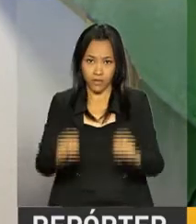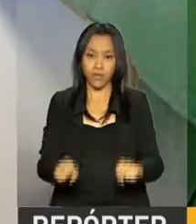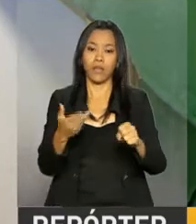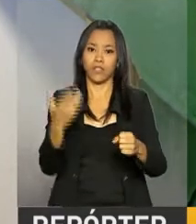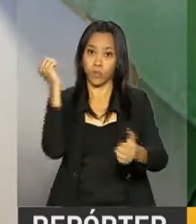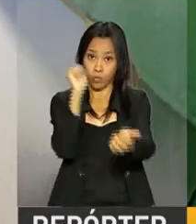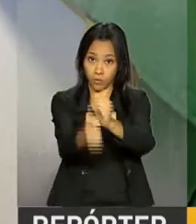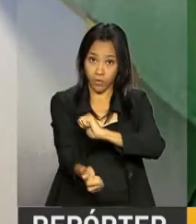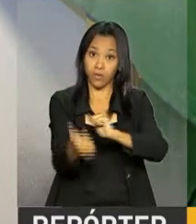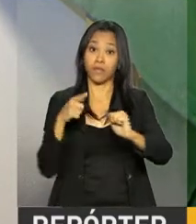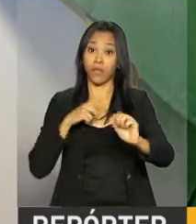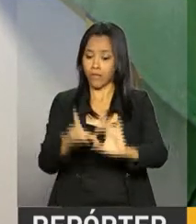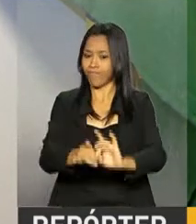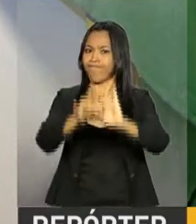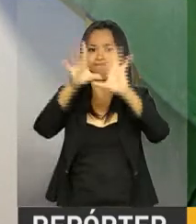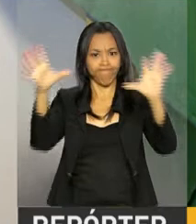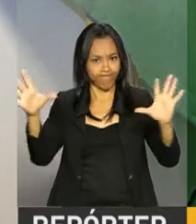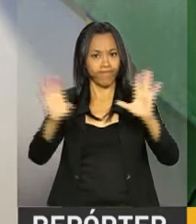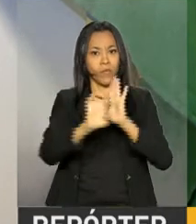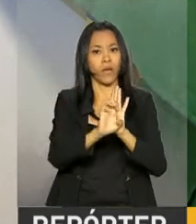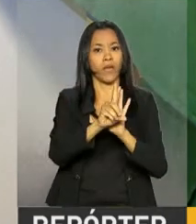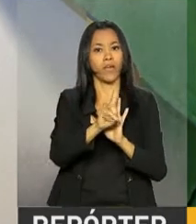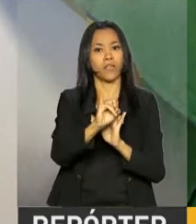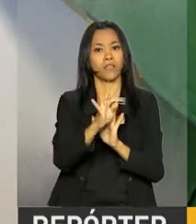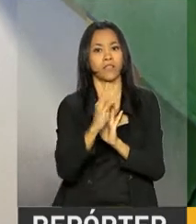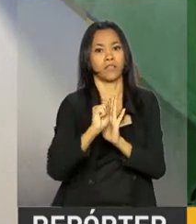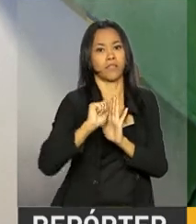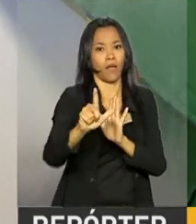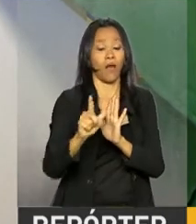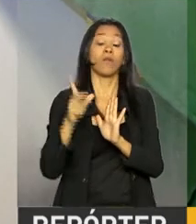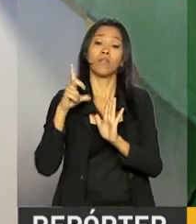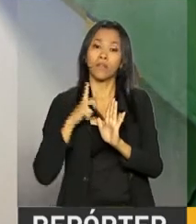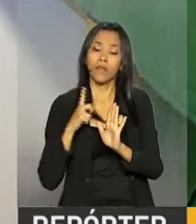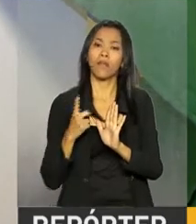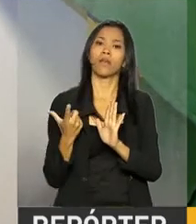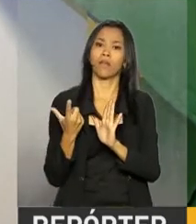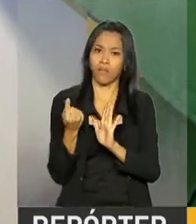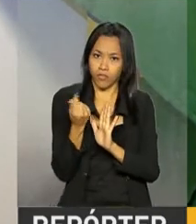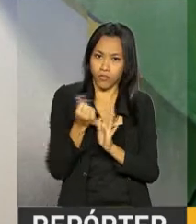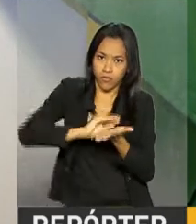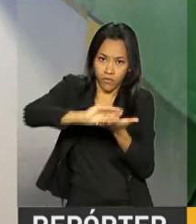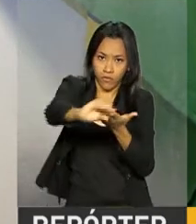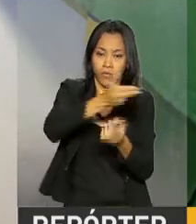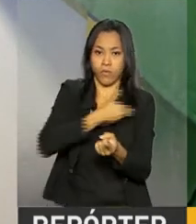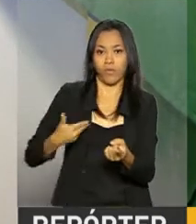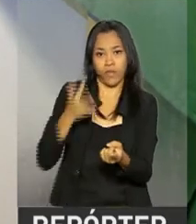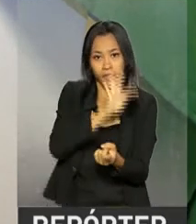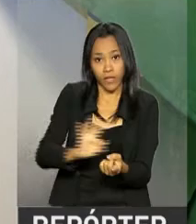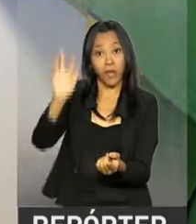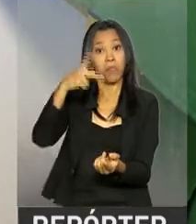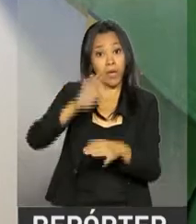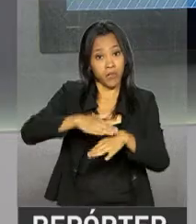tenho tentado está disponibilizado o nosso edital e eles vão receber recursos do governo federal para execução desse berço